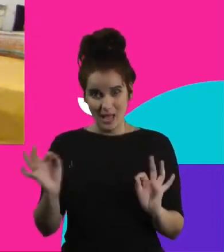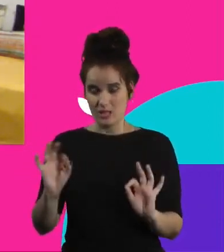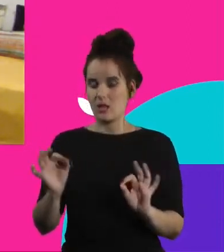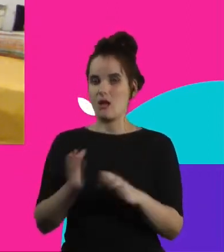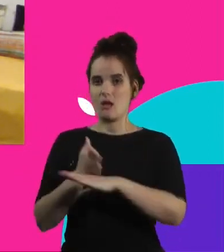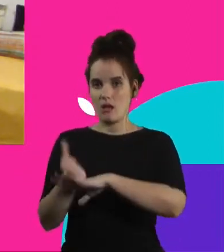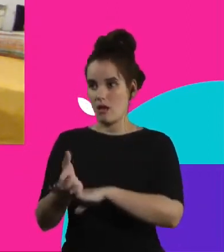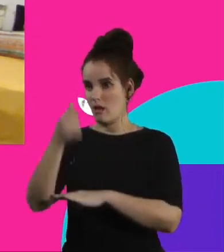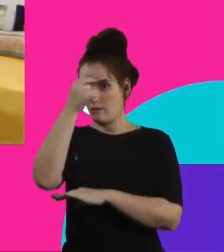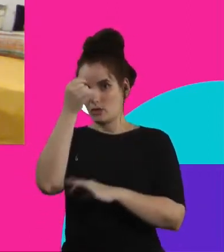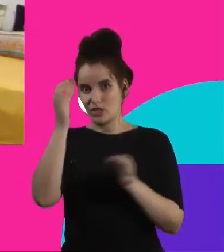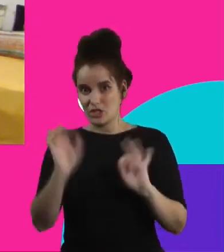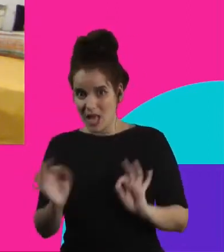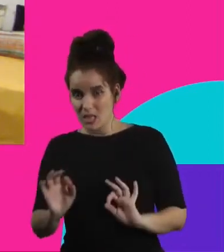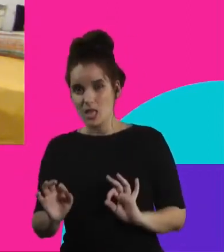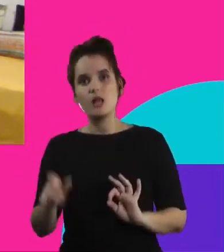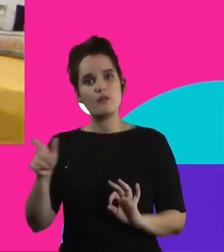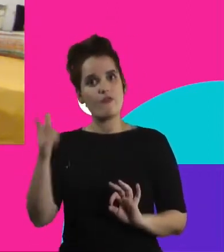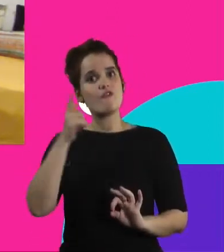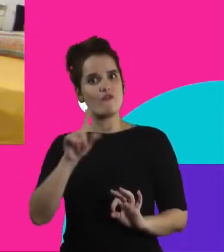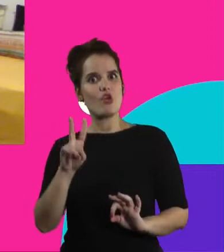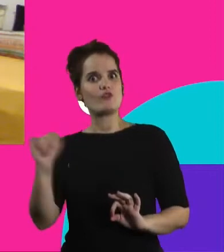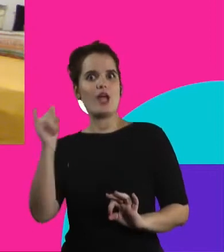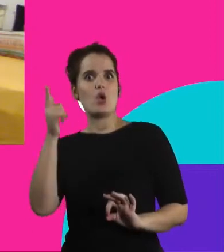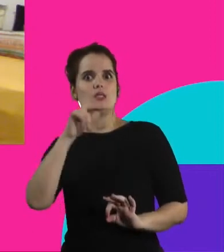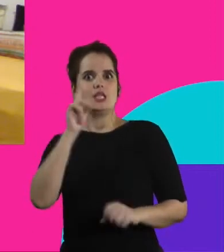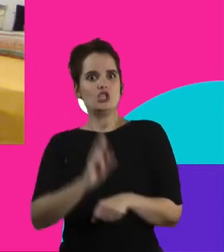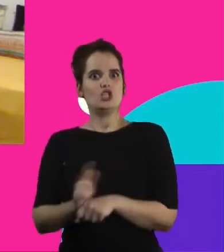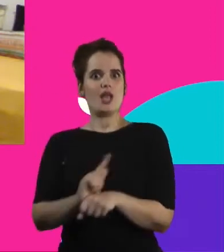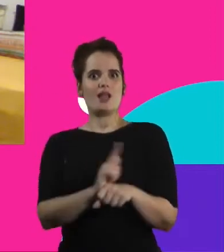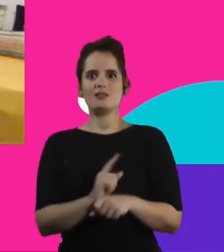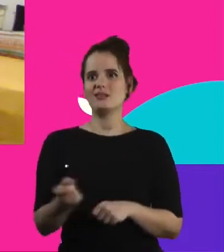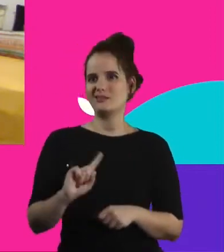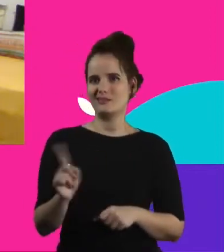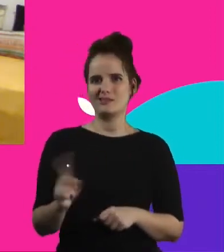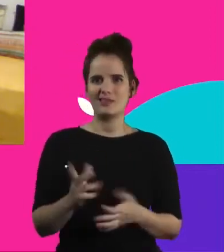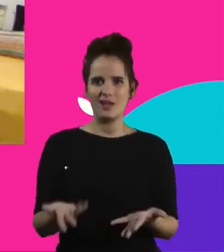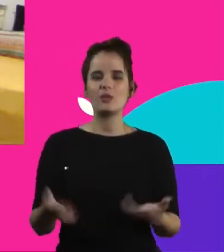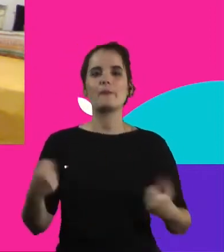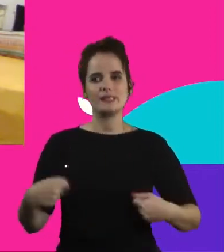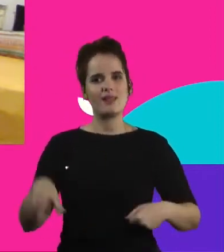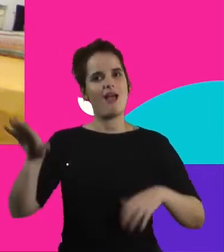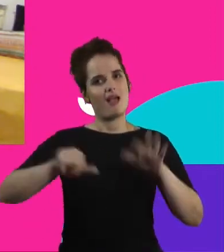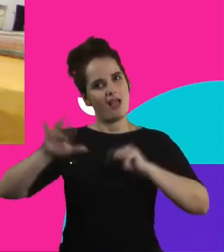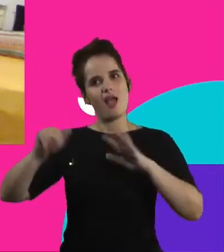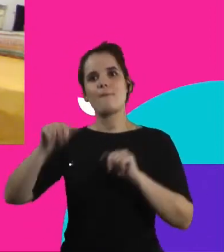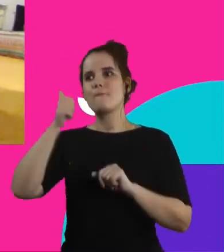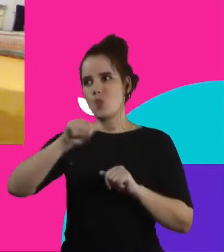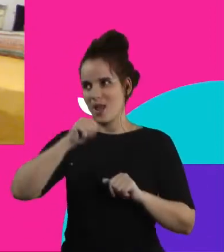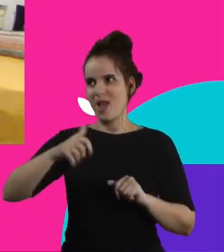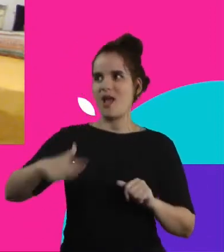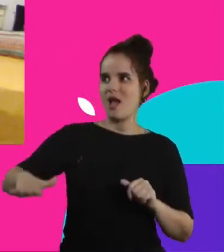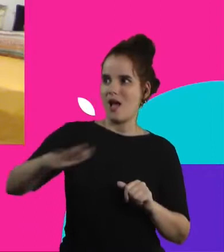não vai pegar um cargo técnico, ela não vai pegar um cargo de gerência. Então, a gente tem que começar a trazer as mulheres, colocar as mulheres na